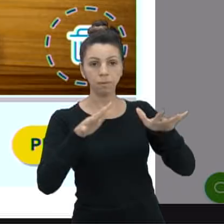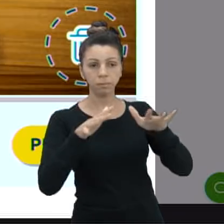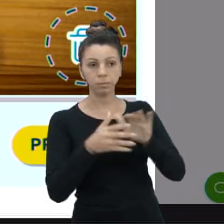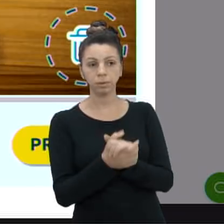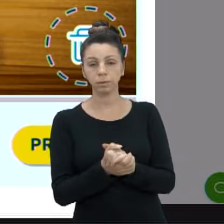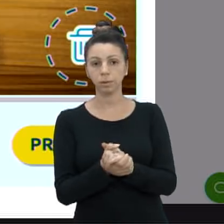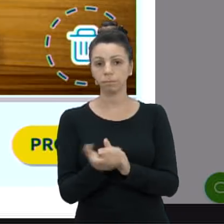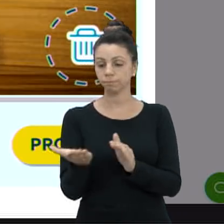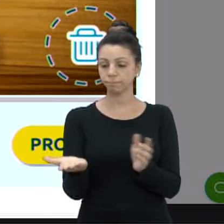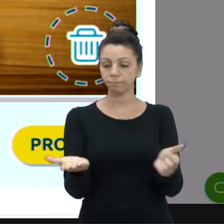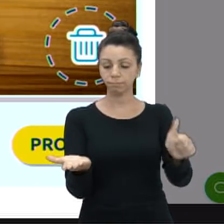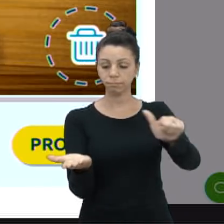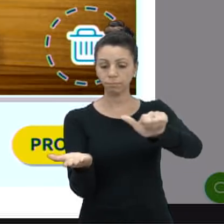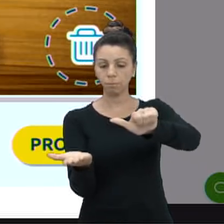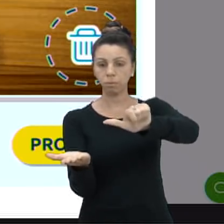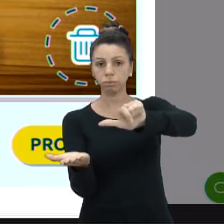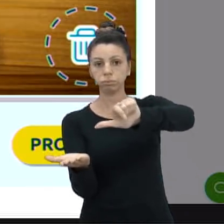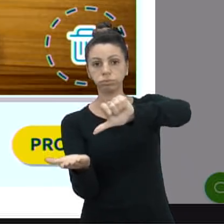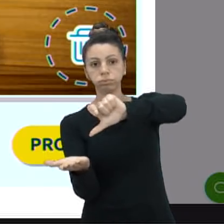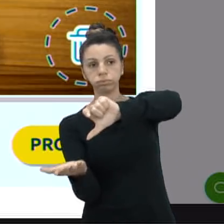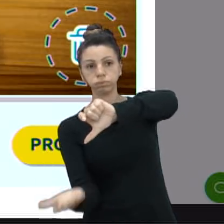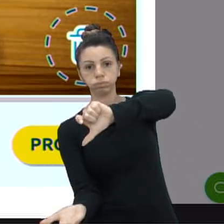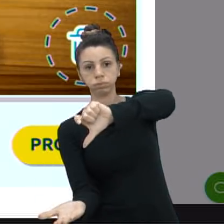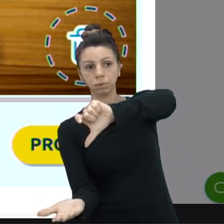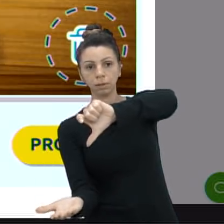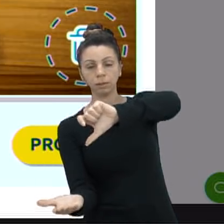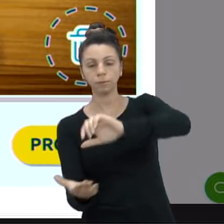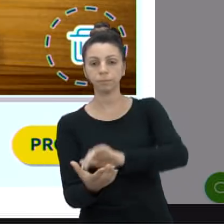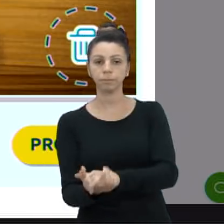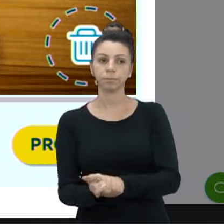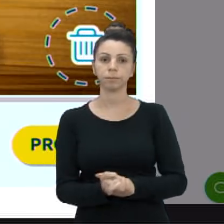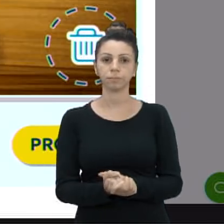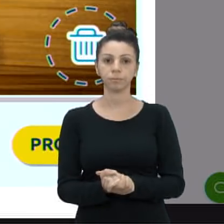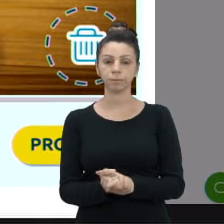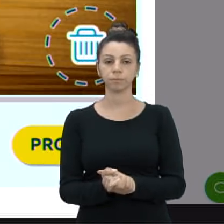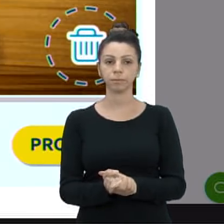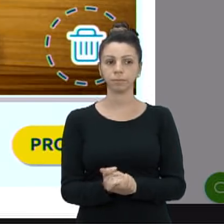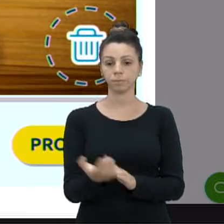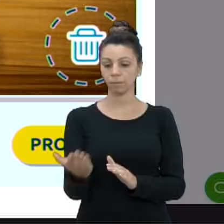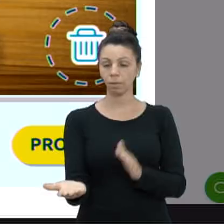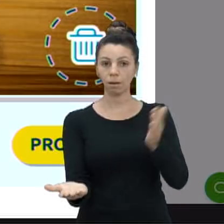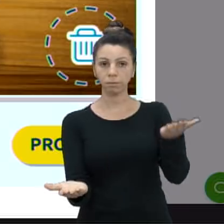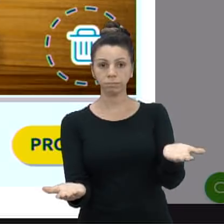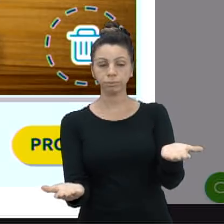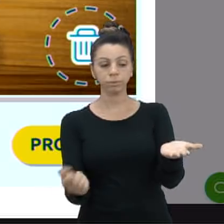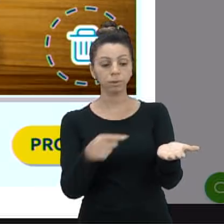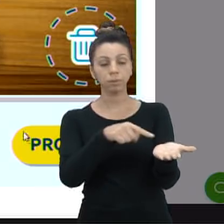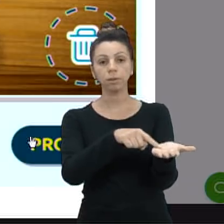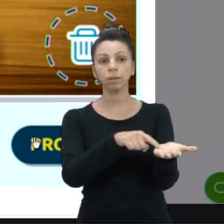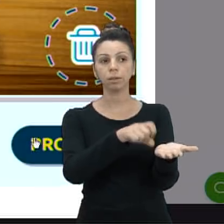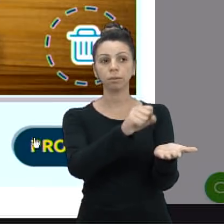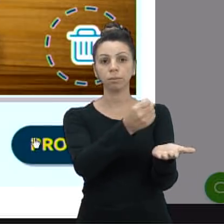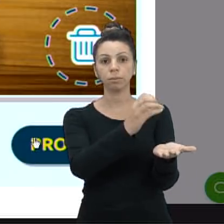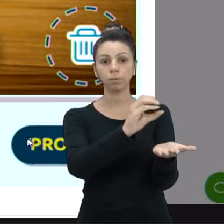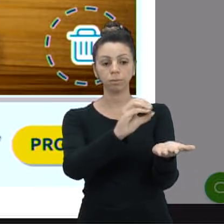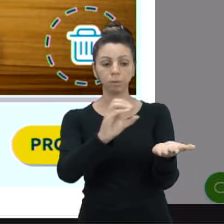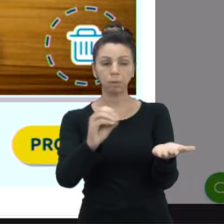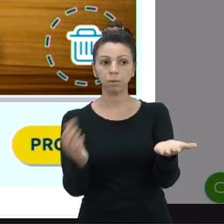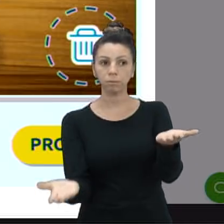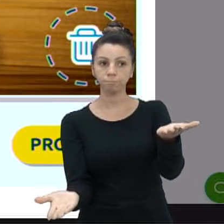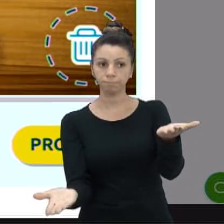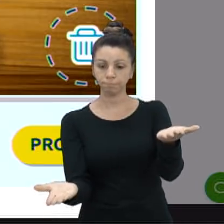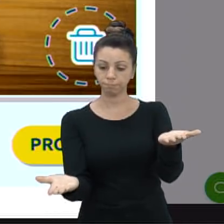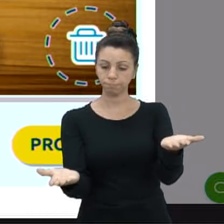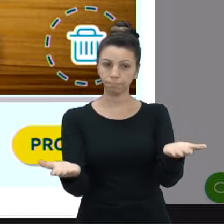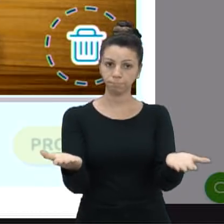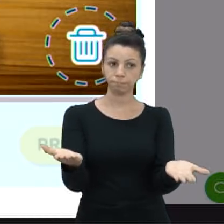20 quilos. E se a gente tivesse colocado aqui, por exemplo, um de 800? É claramente errado. Quando a gente clica aqui,